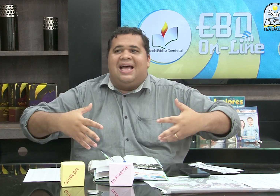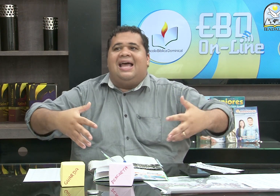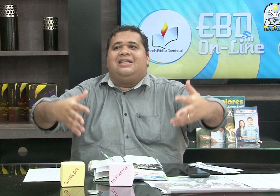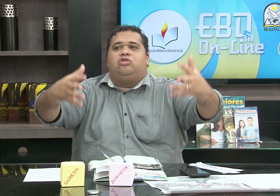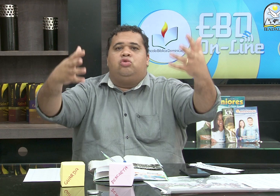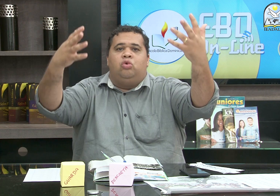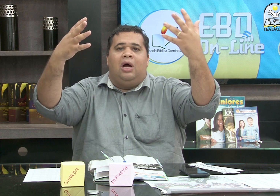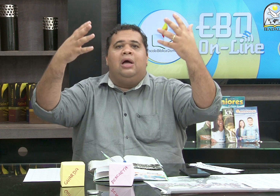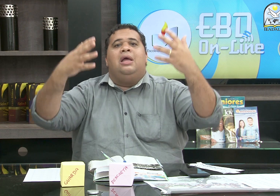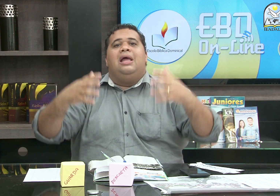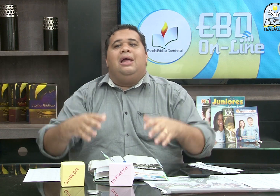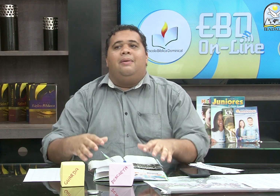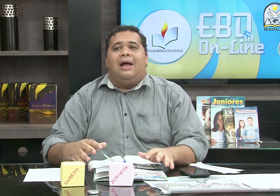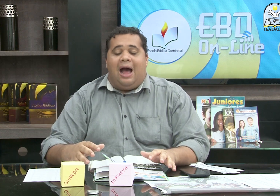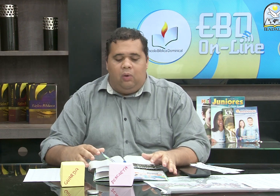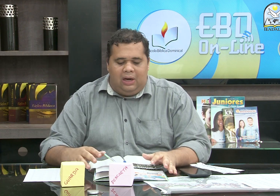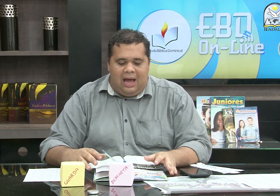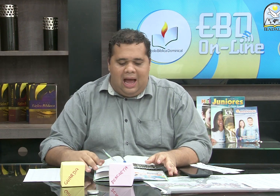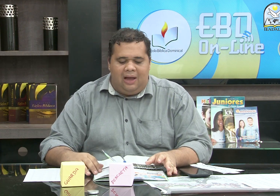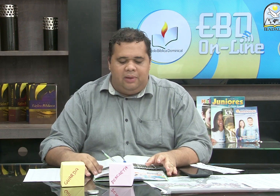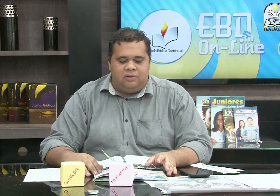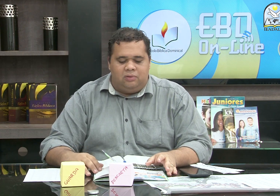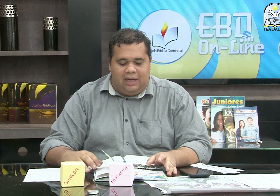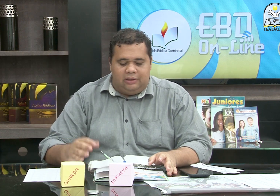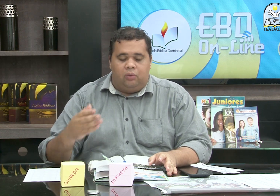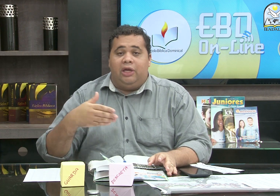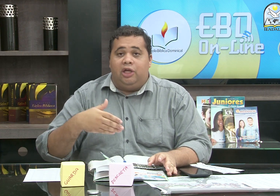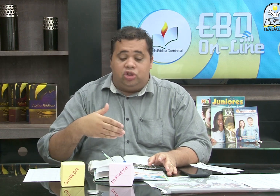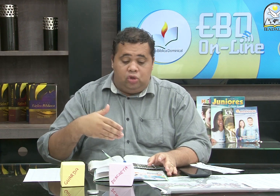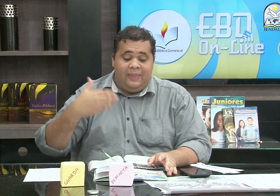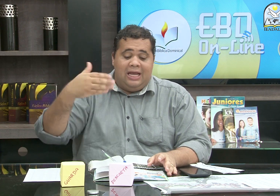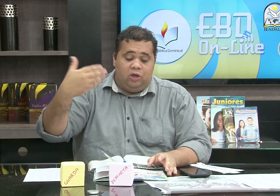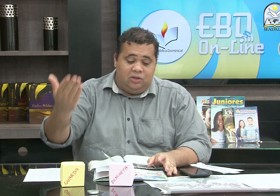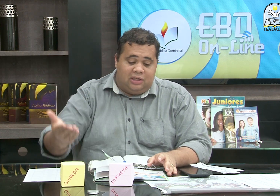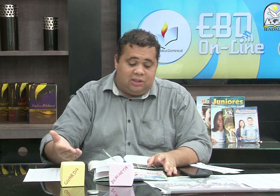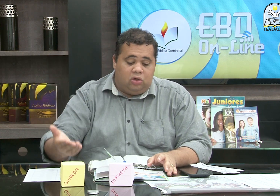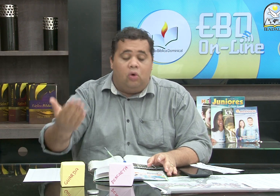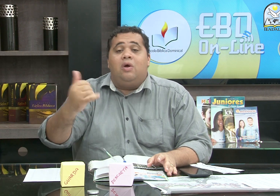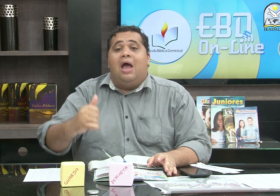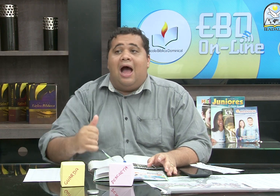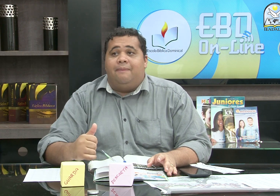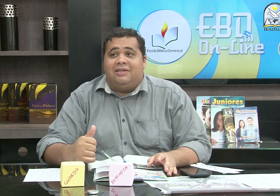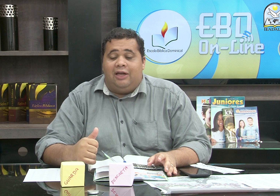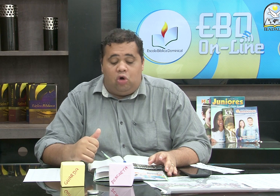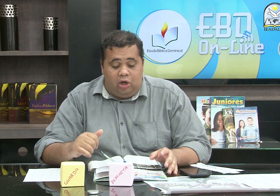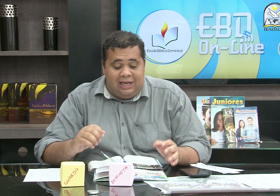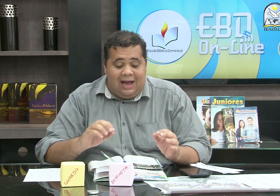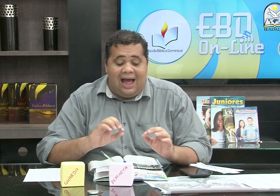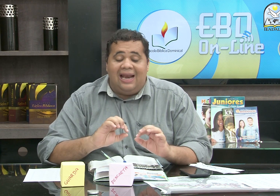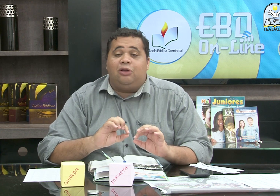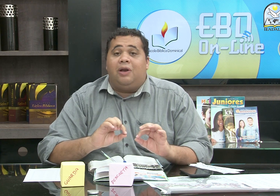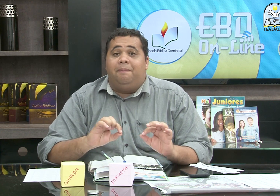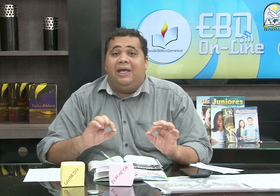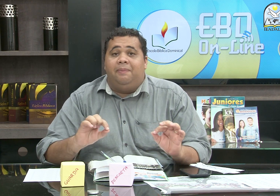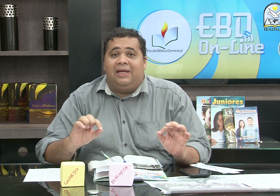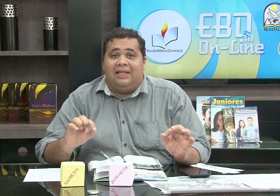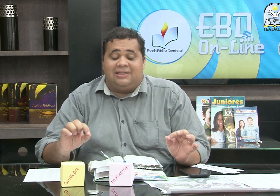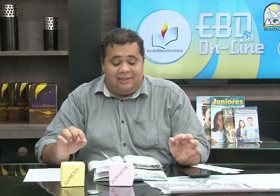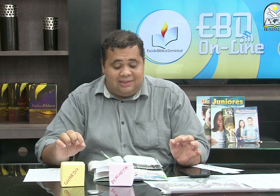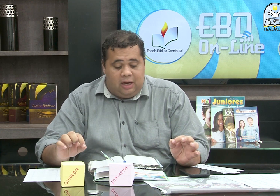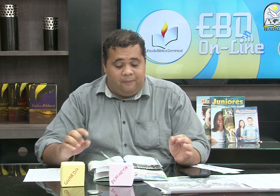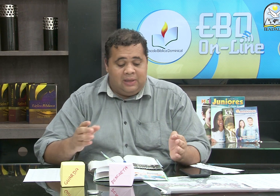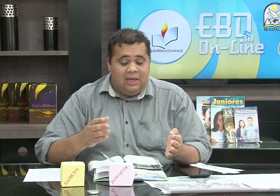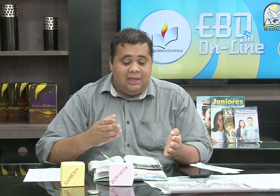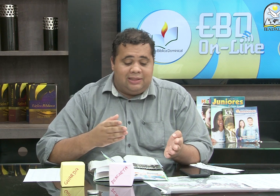começar a sua aula abençoada então Cristo nos ensinou a misericórdia a leitura bíblica